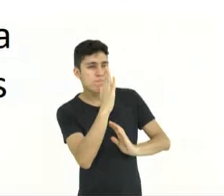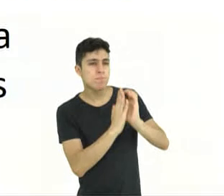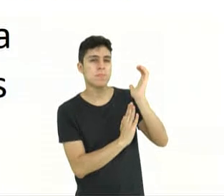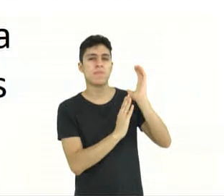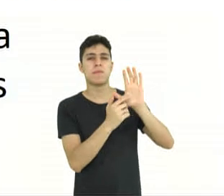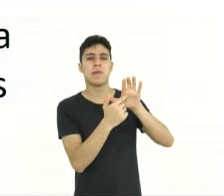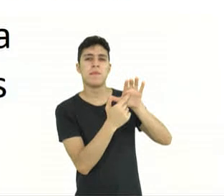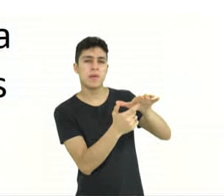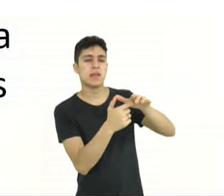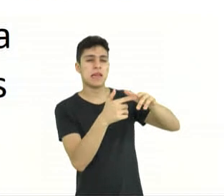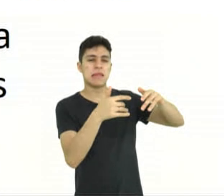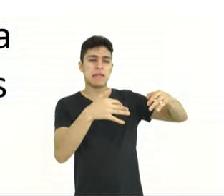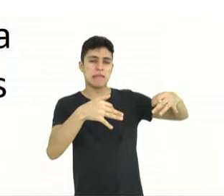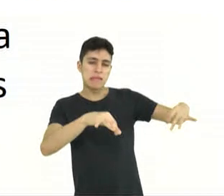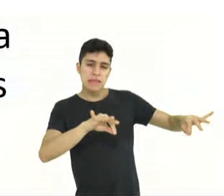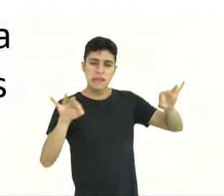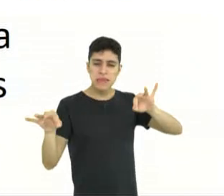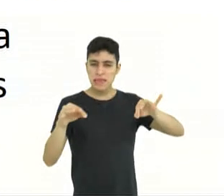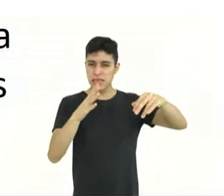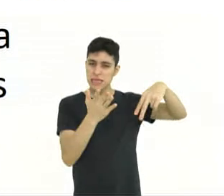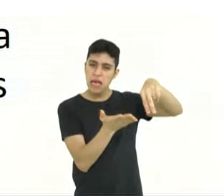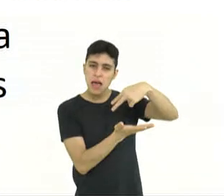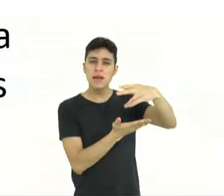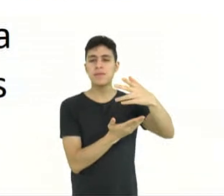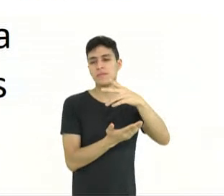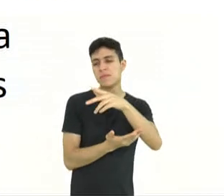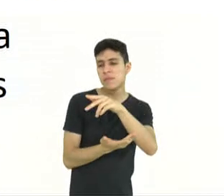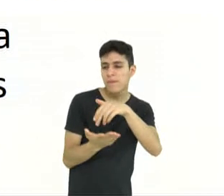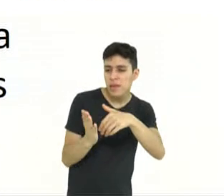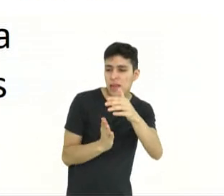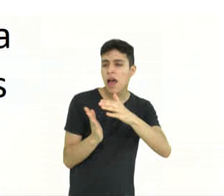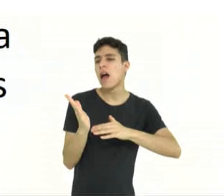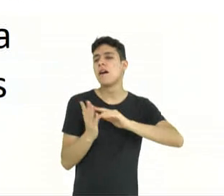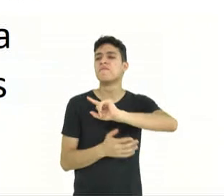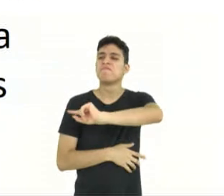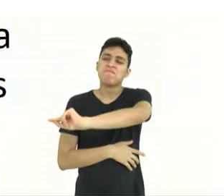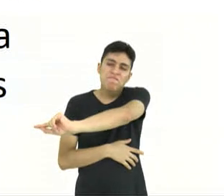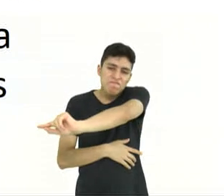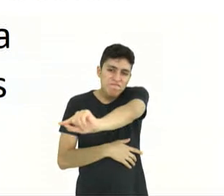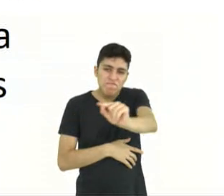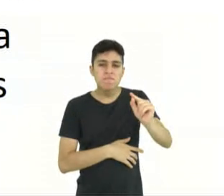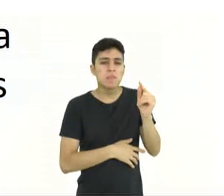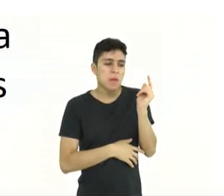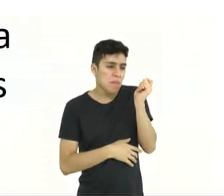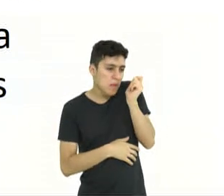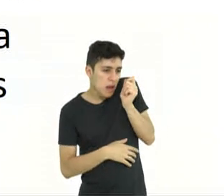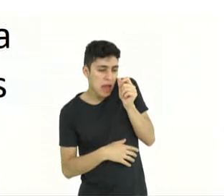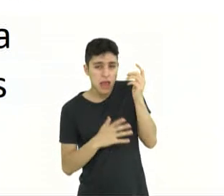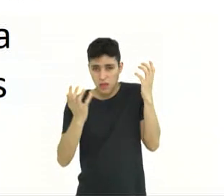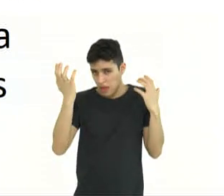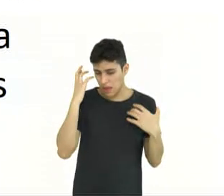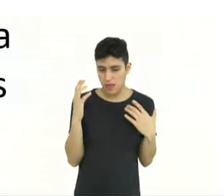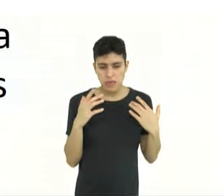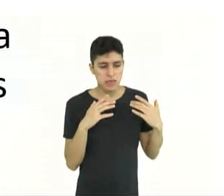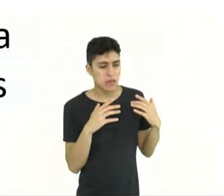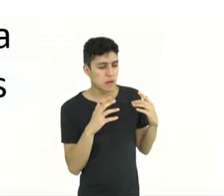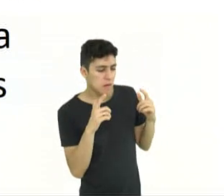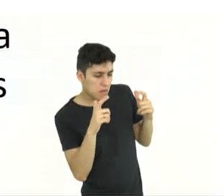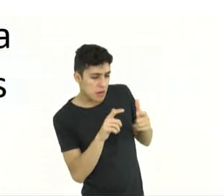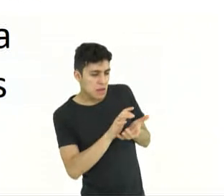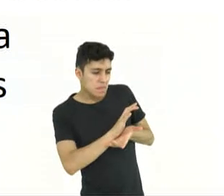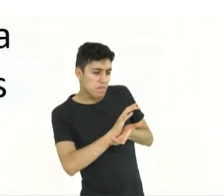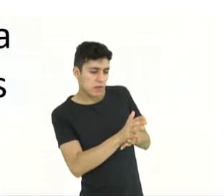circo no Café concerto nas suas a intimidade dos lares atividade figura feminina no banho a decadência de uma pequena